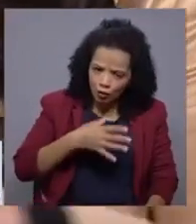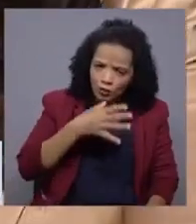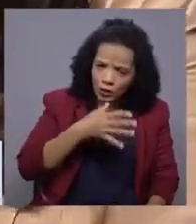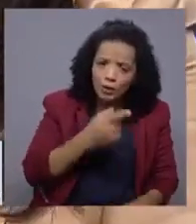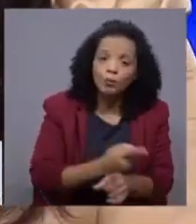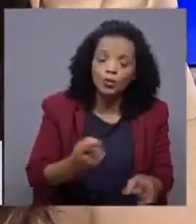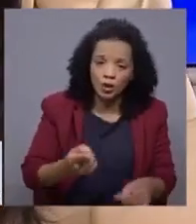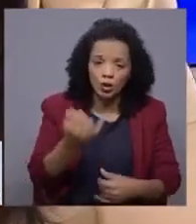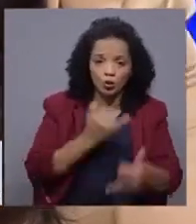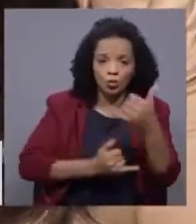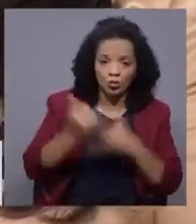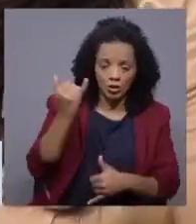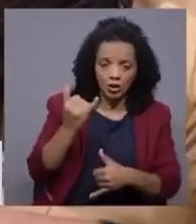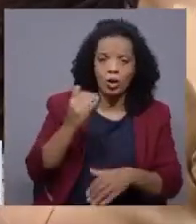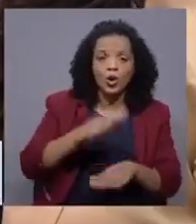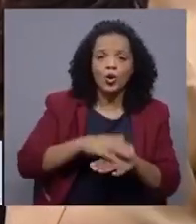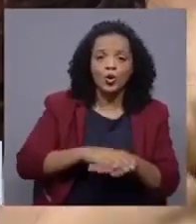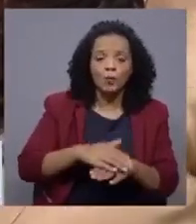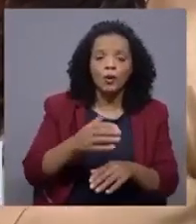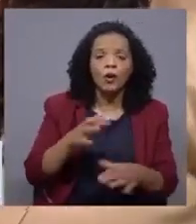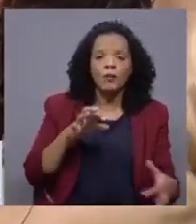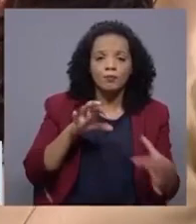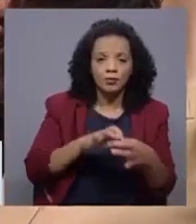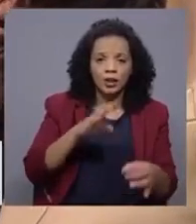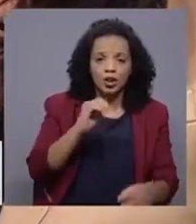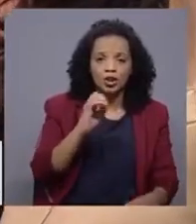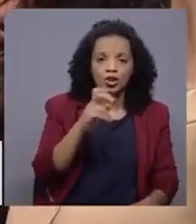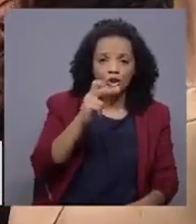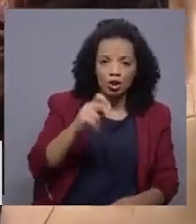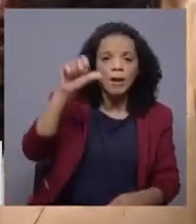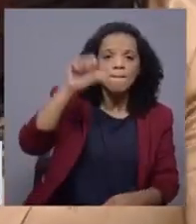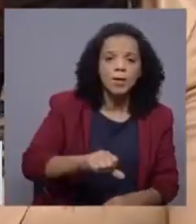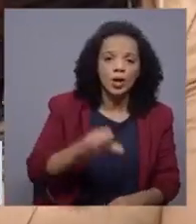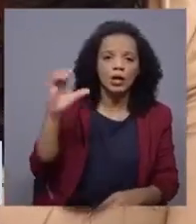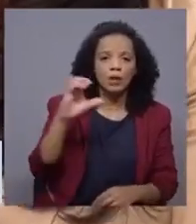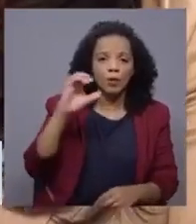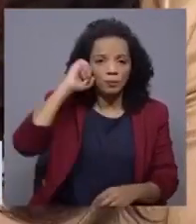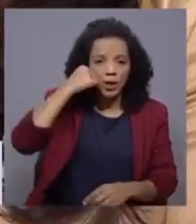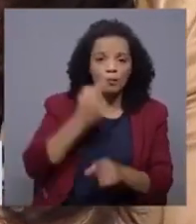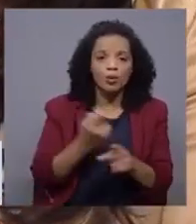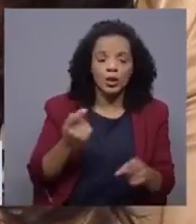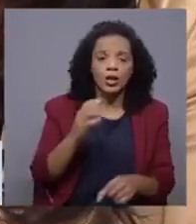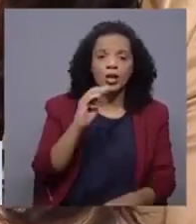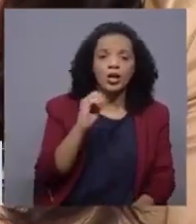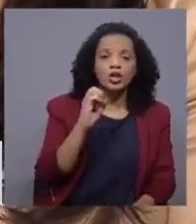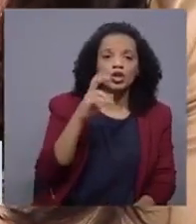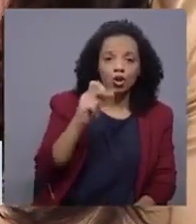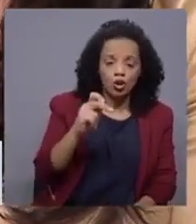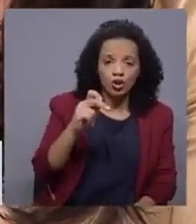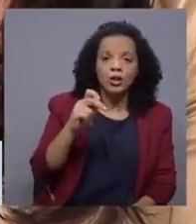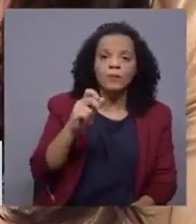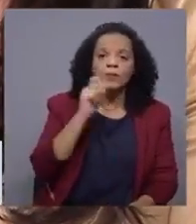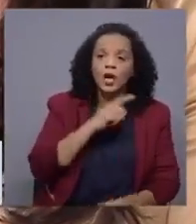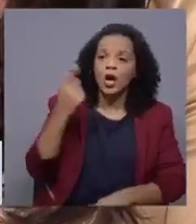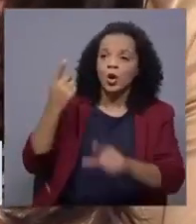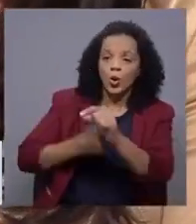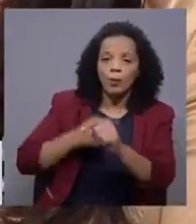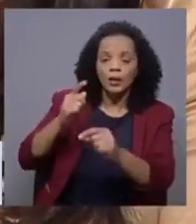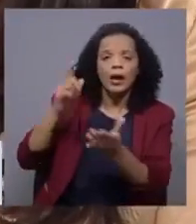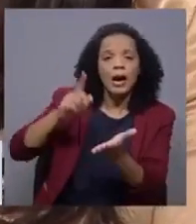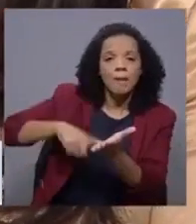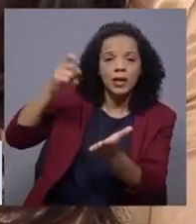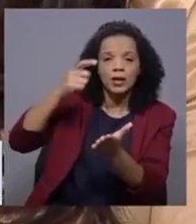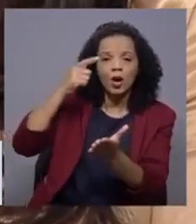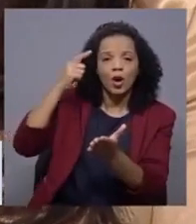explicar porque é que a substituição pelos derivados da soja tem uma pegada carbónica ainda maior. Por uma razão simples, porque a soja é importada ou da América ou do continente asiático.